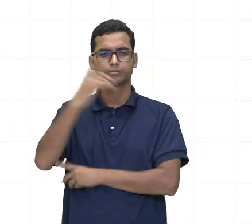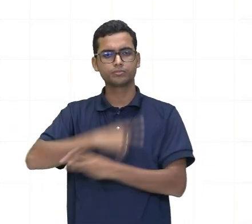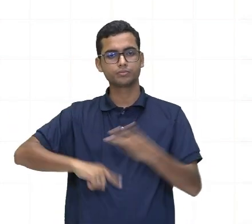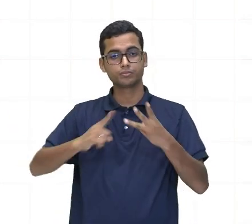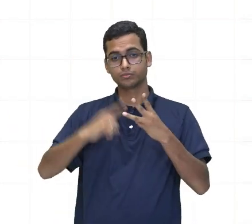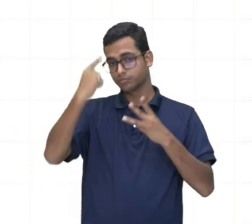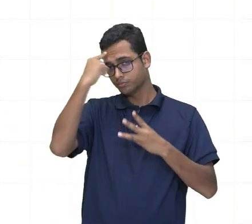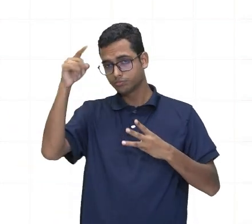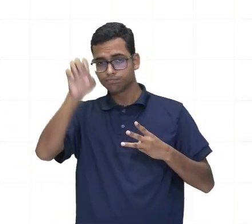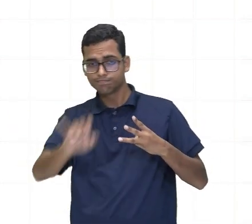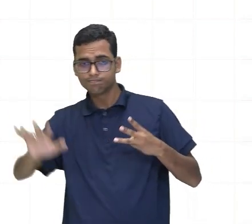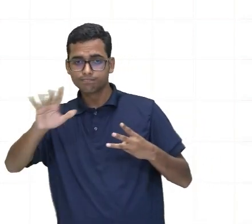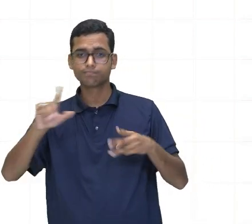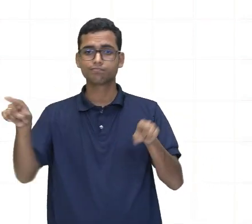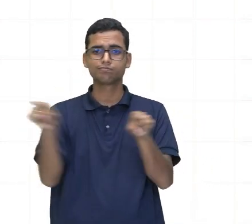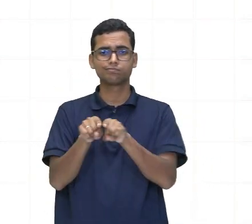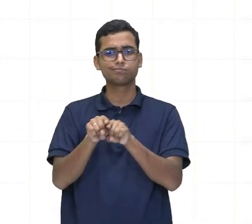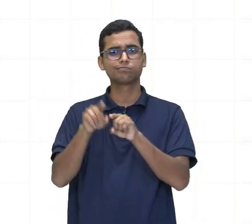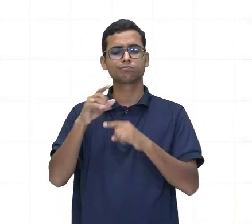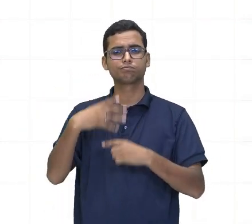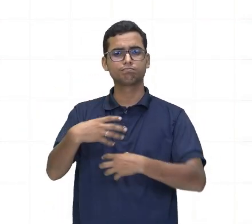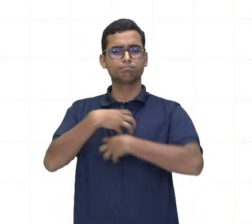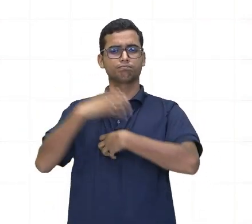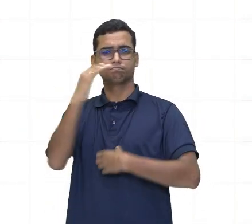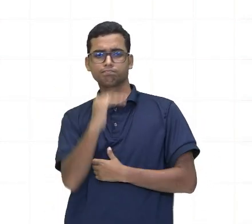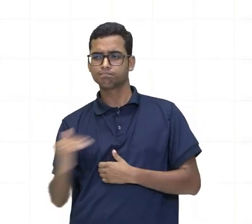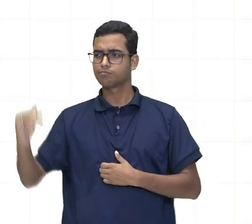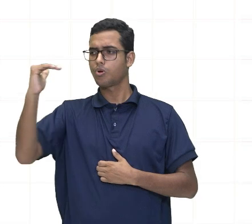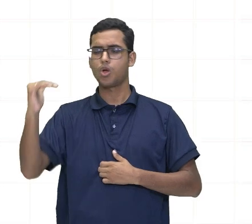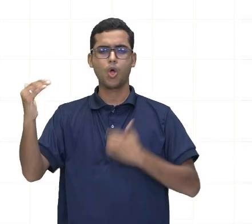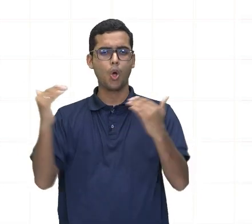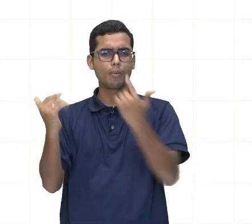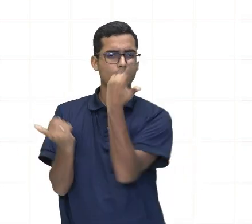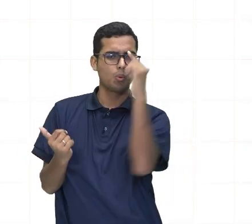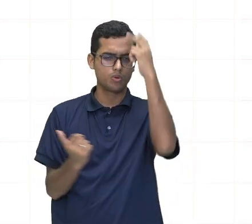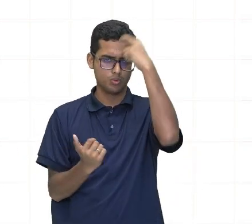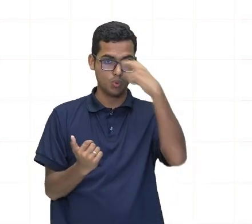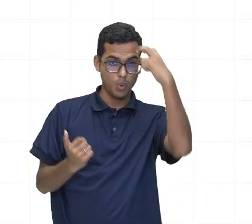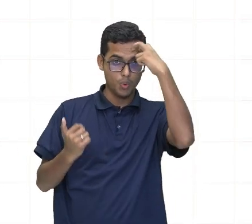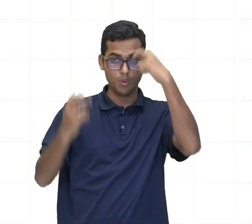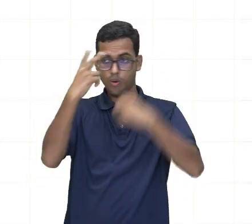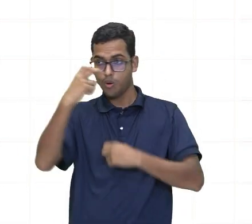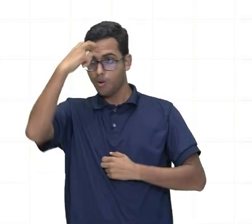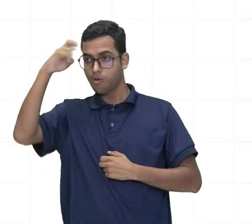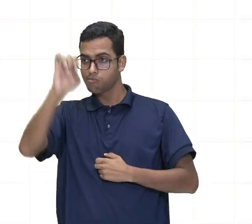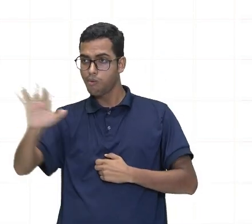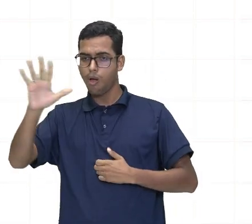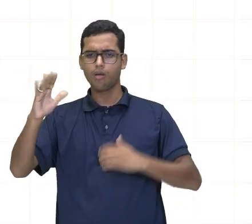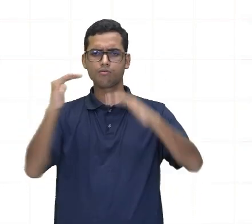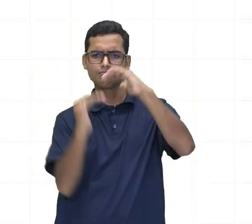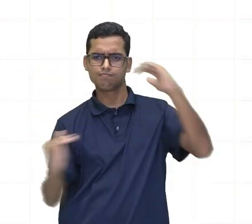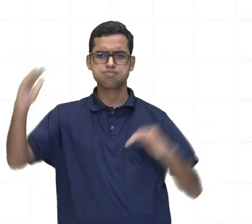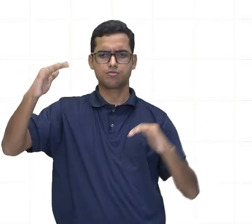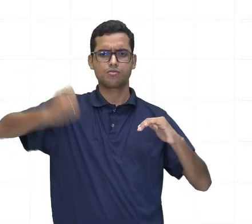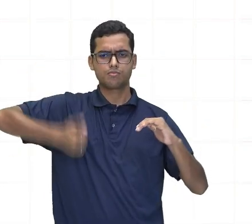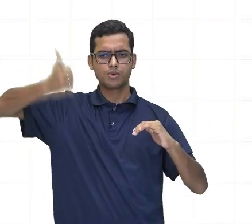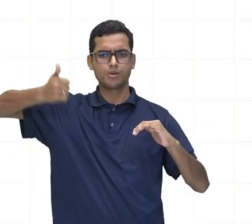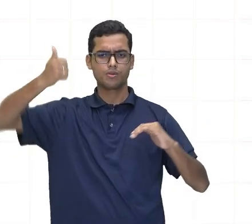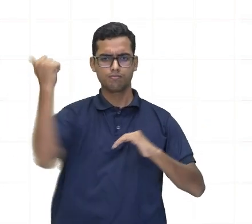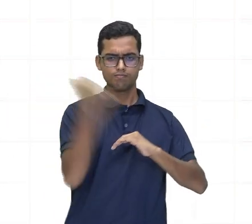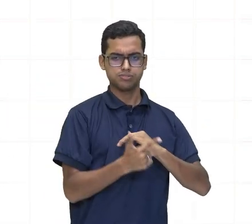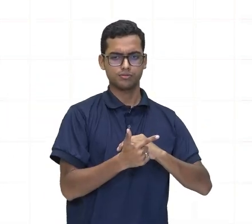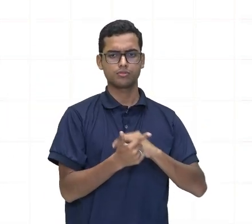literatura, idealização da Europa sendo superior a outras culturas. Então, olha só, quando se fala de meios de